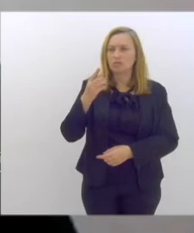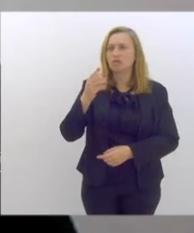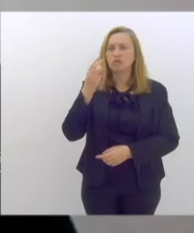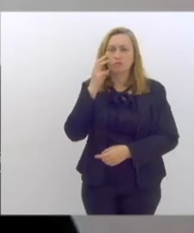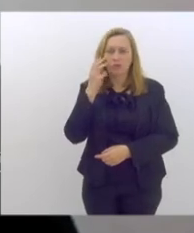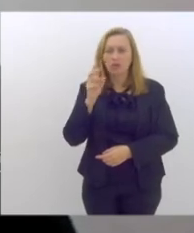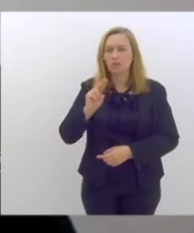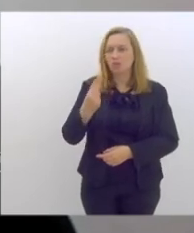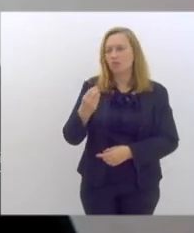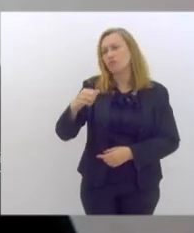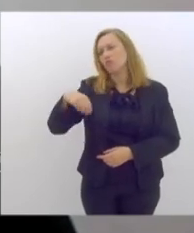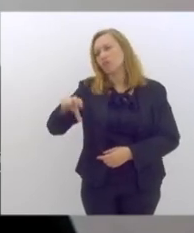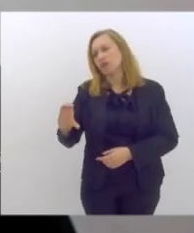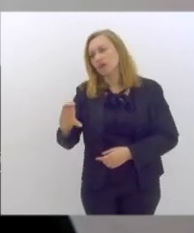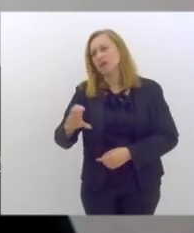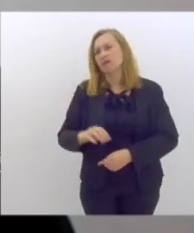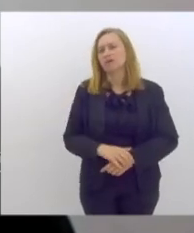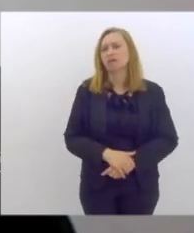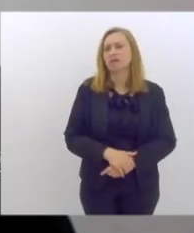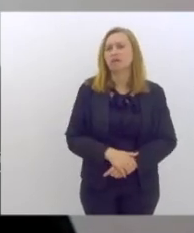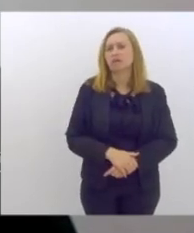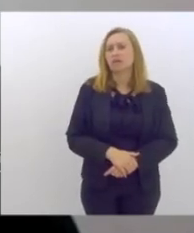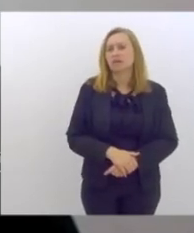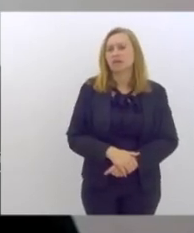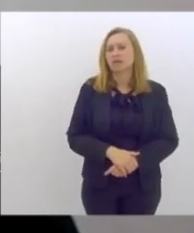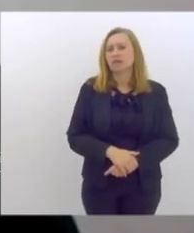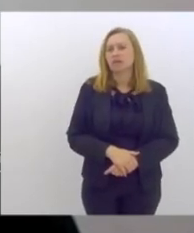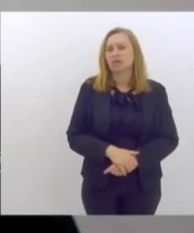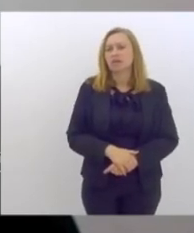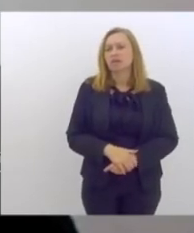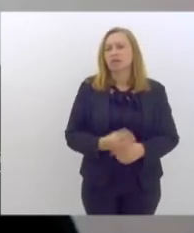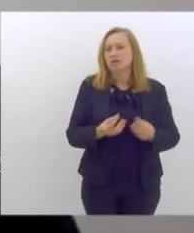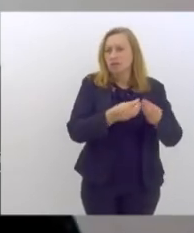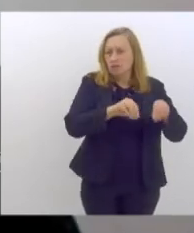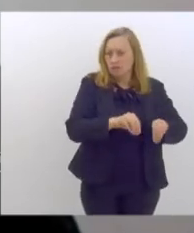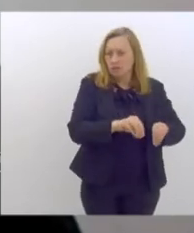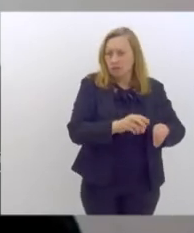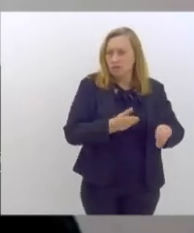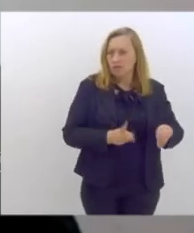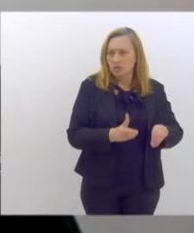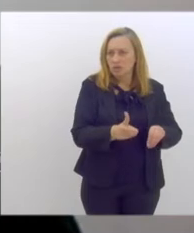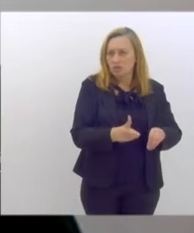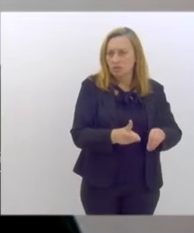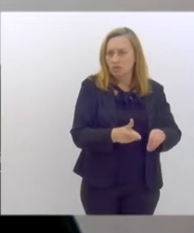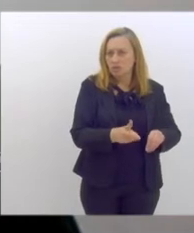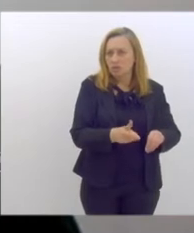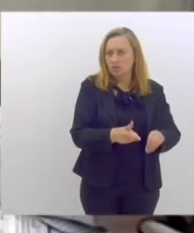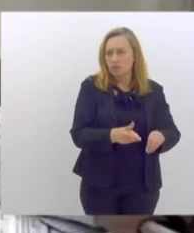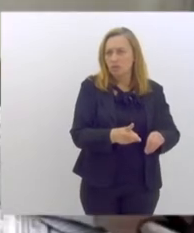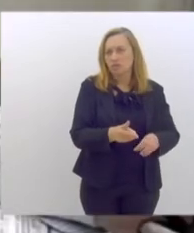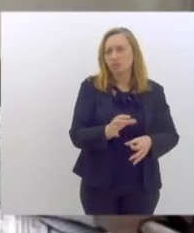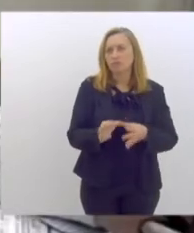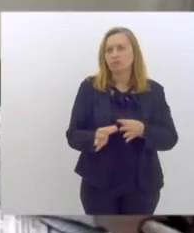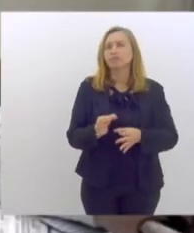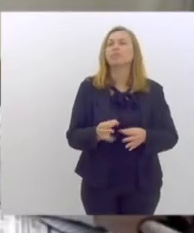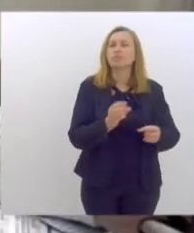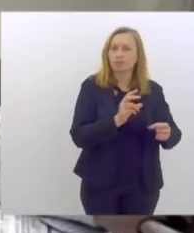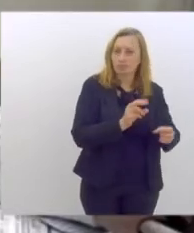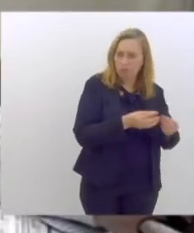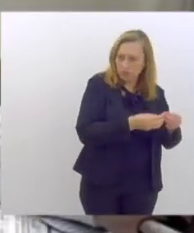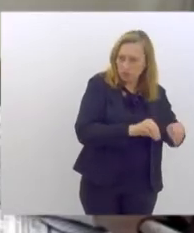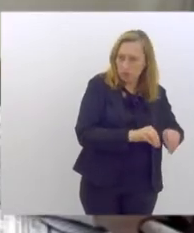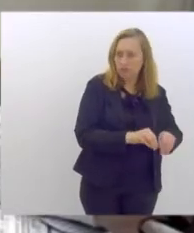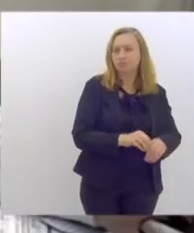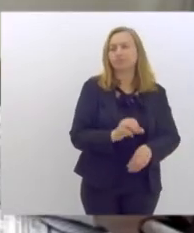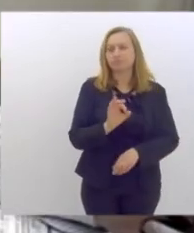E aí o caminho pela presença de habilidade ou mantém juridicidade prejudicar de